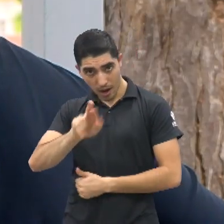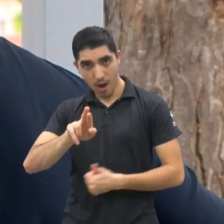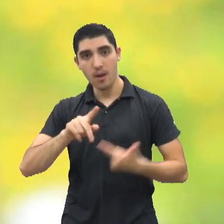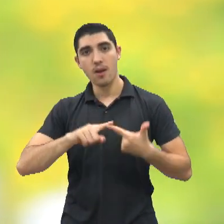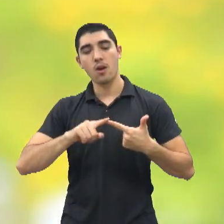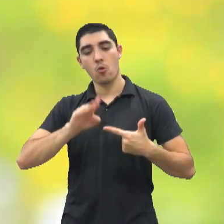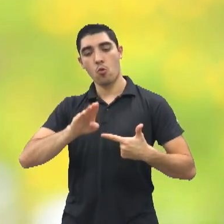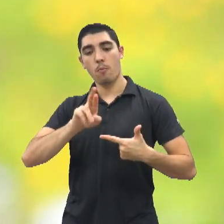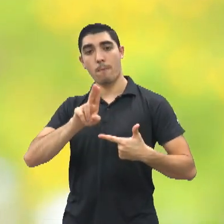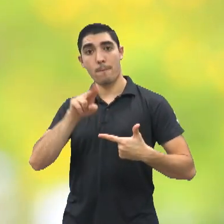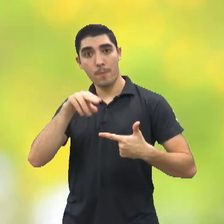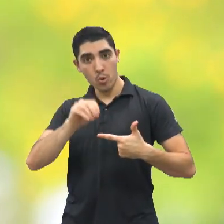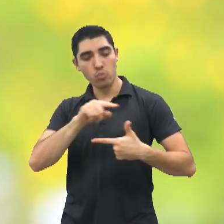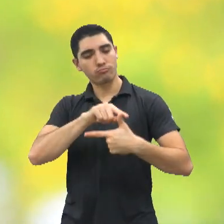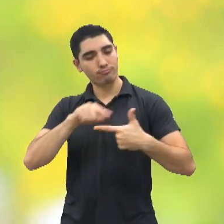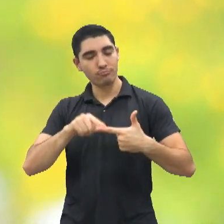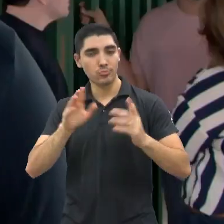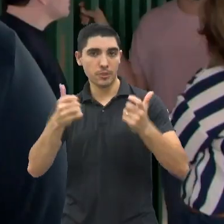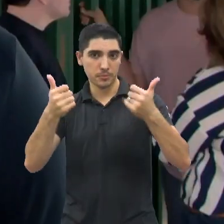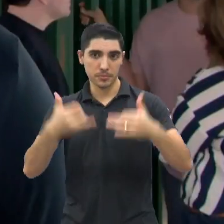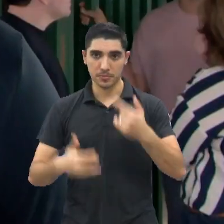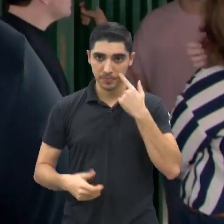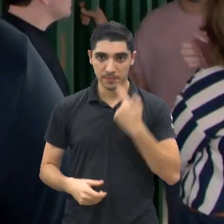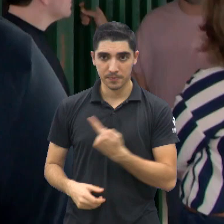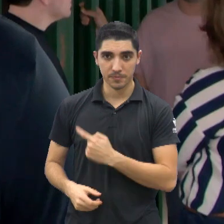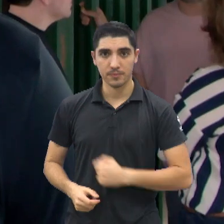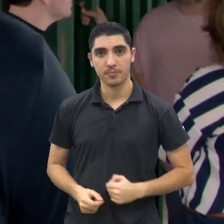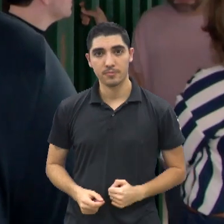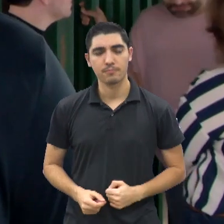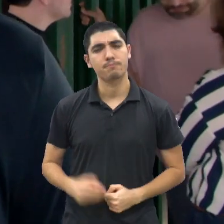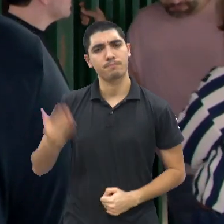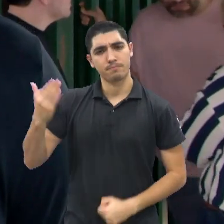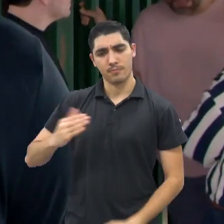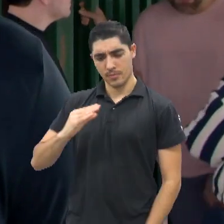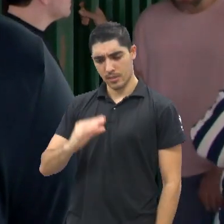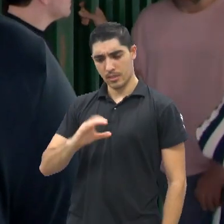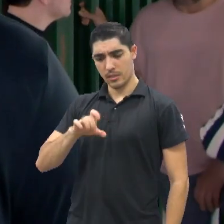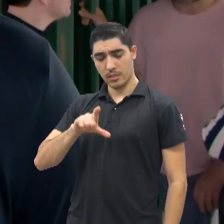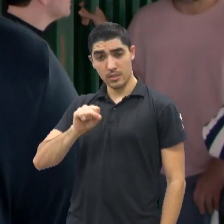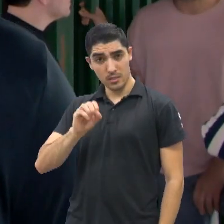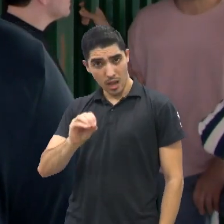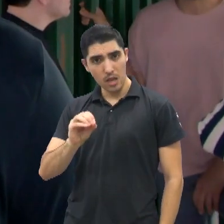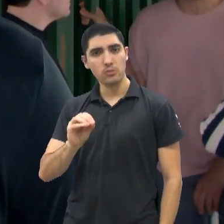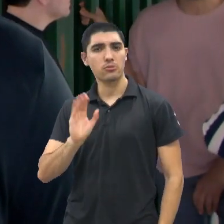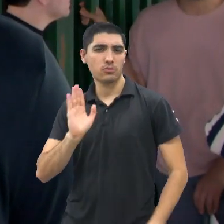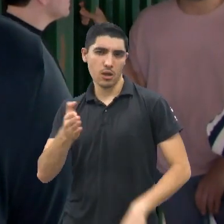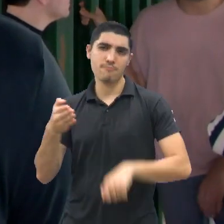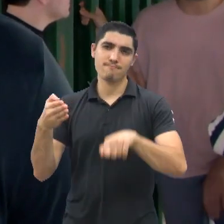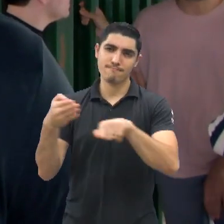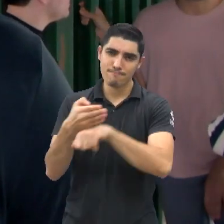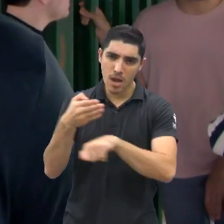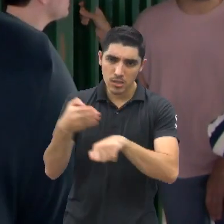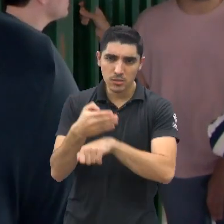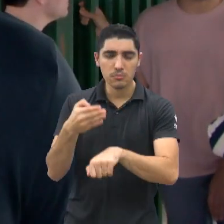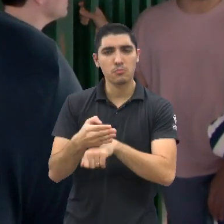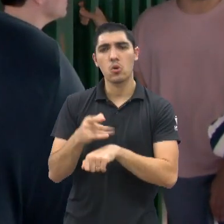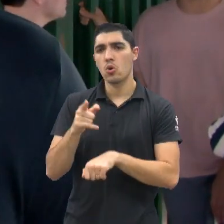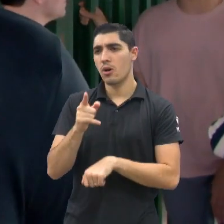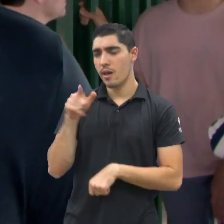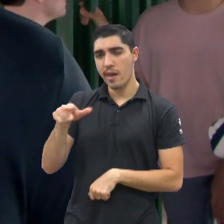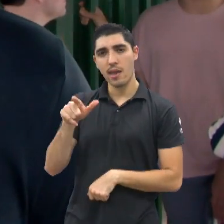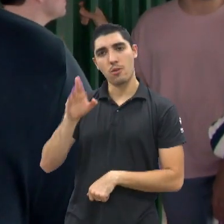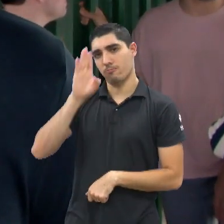alguns deles falaram sobre o amigo o Celso teve uma participação especial né na criação da saf quando